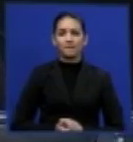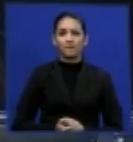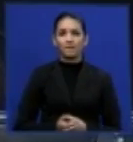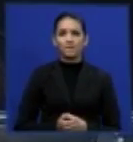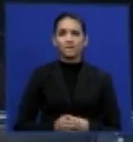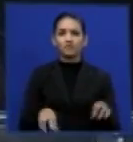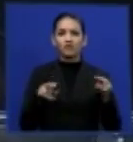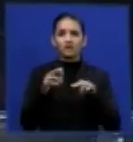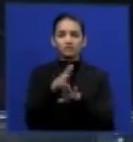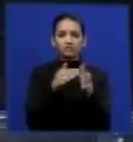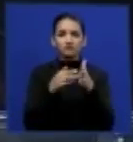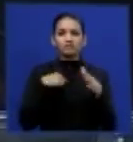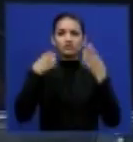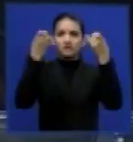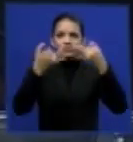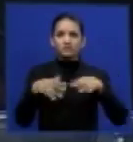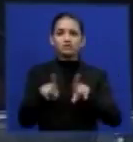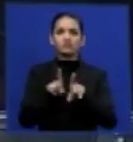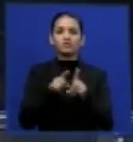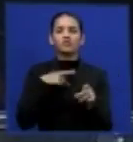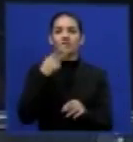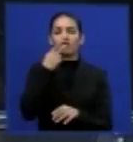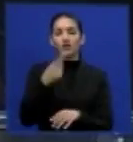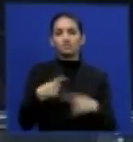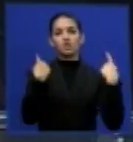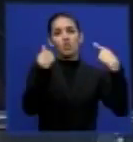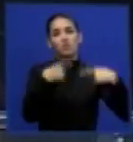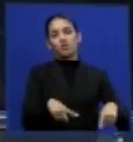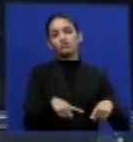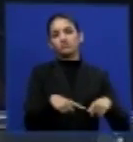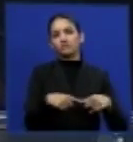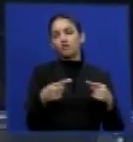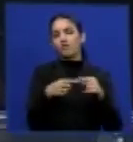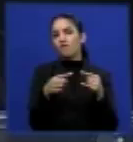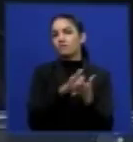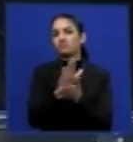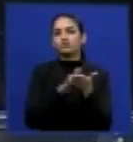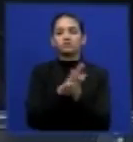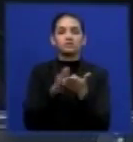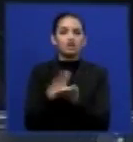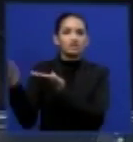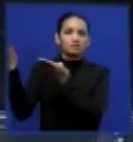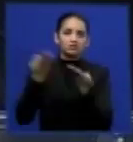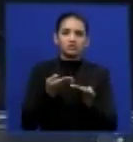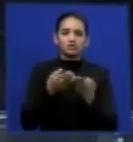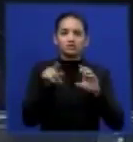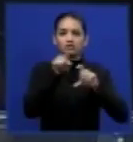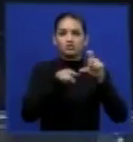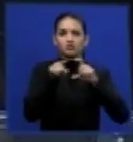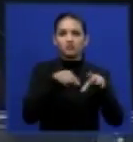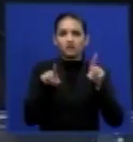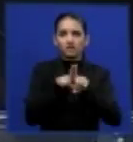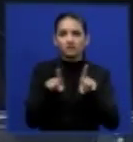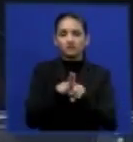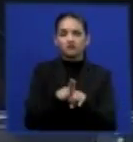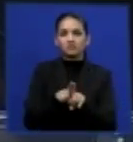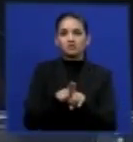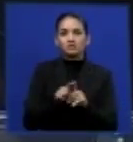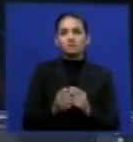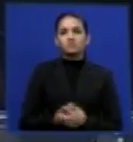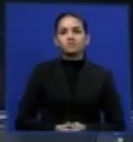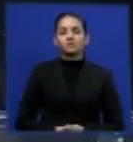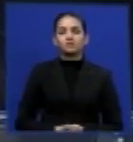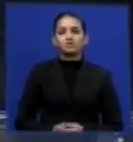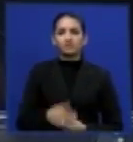exposto é que me Manifesto contra a importação de pneus a favor da arguição do descumprimento de preceito fundamental